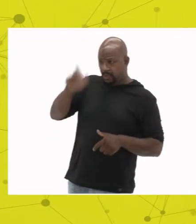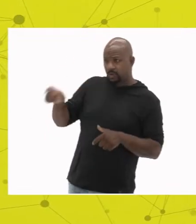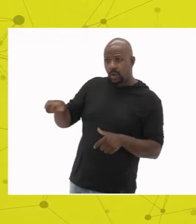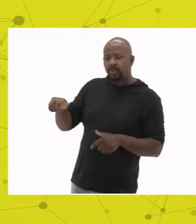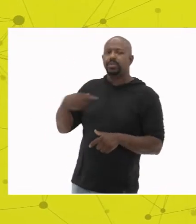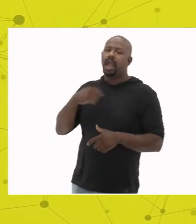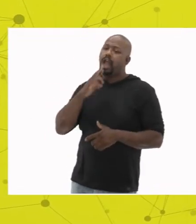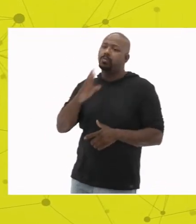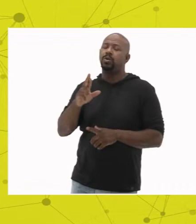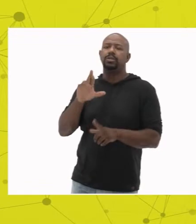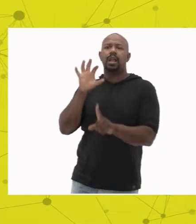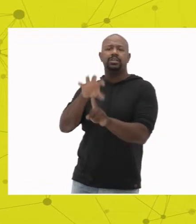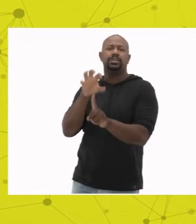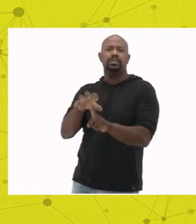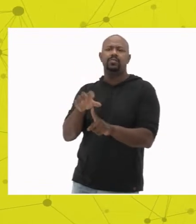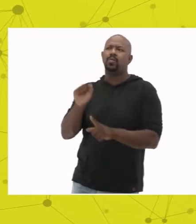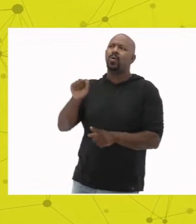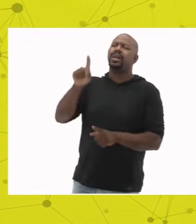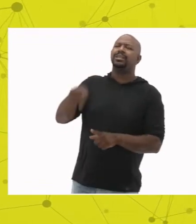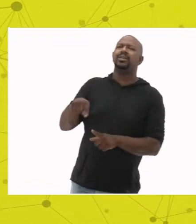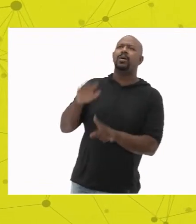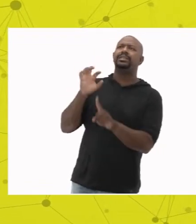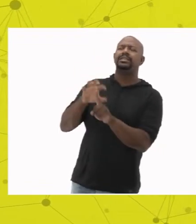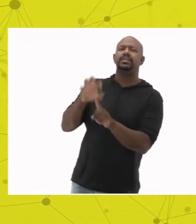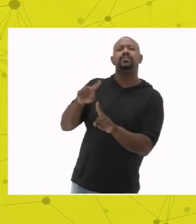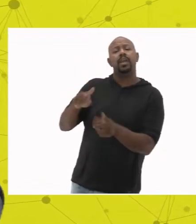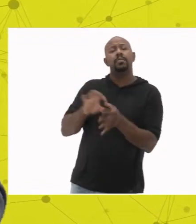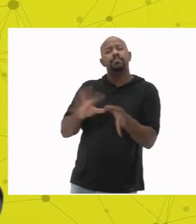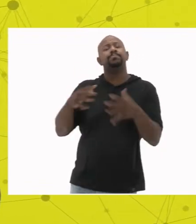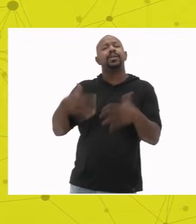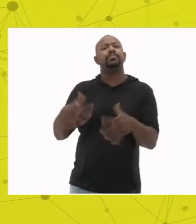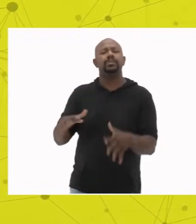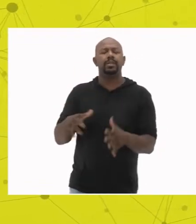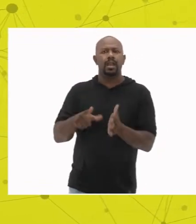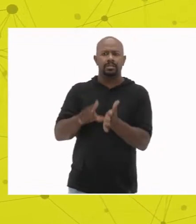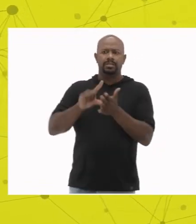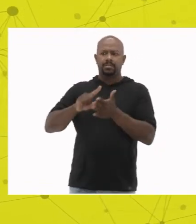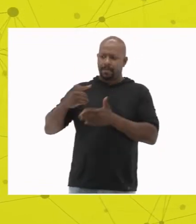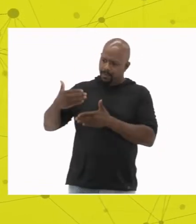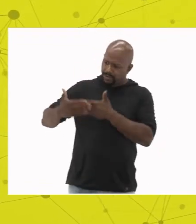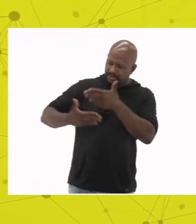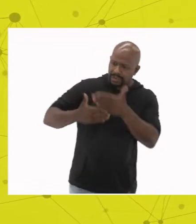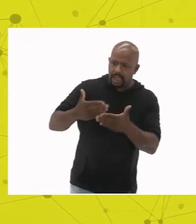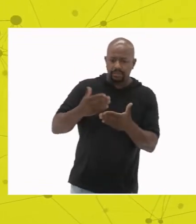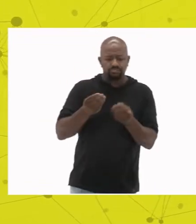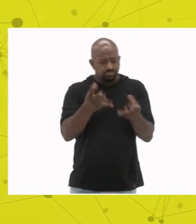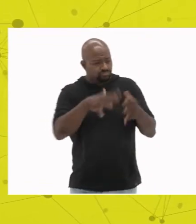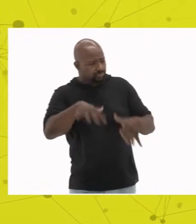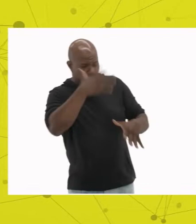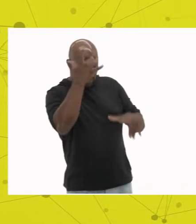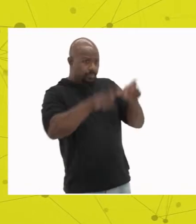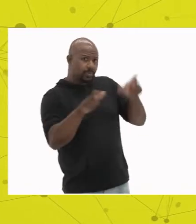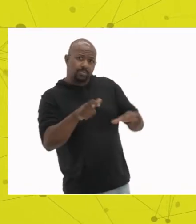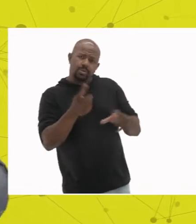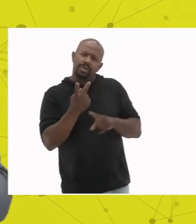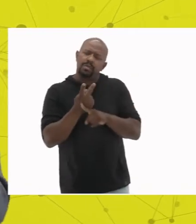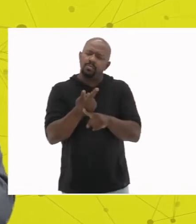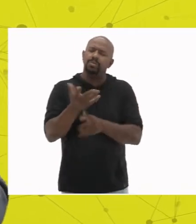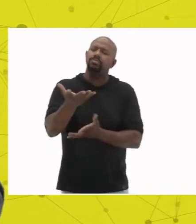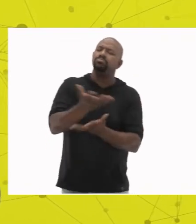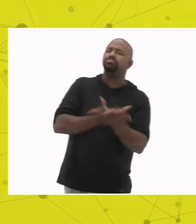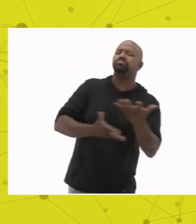e respondem a incentivos. Saber quais são os incentivos vai permitir ao projetista antecipar processos voltados para o público que